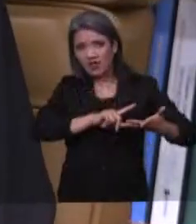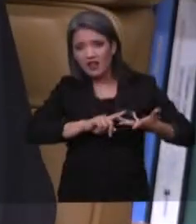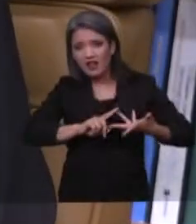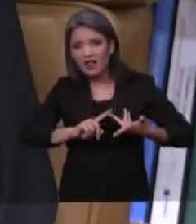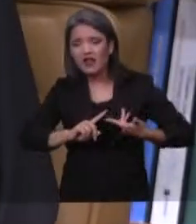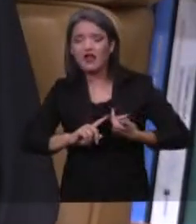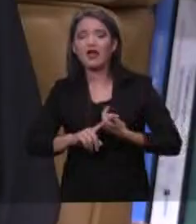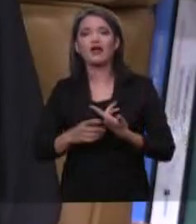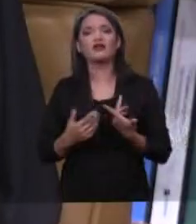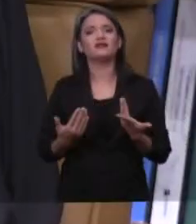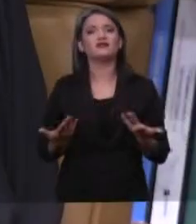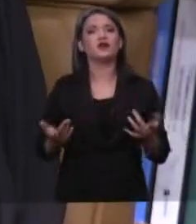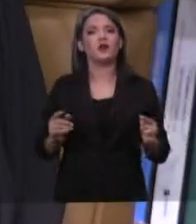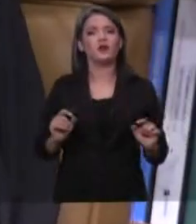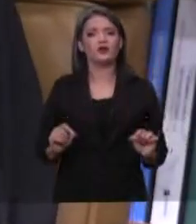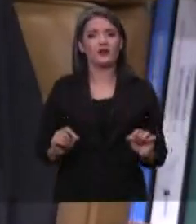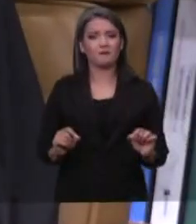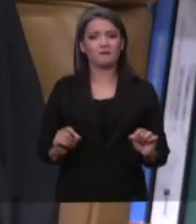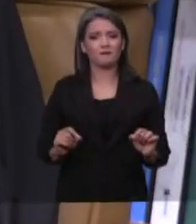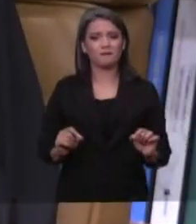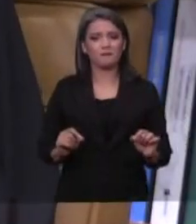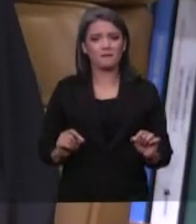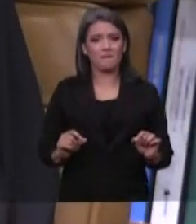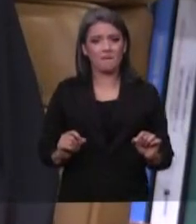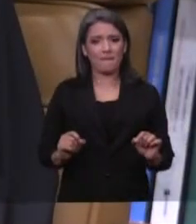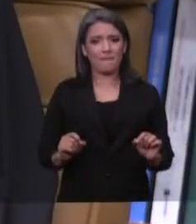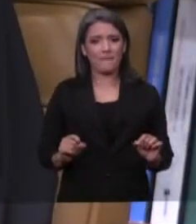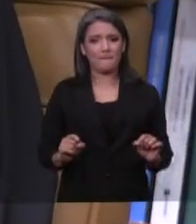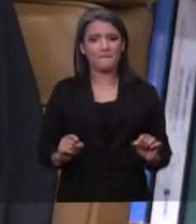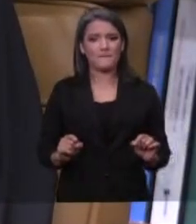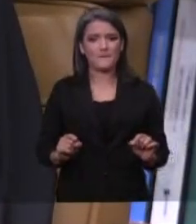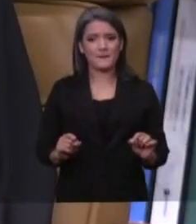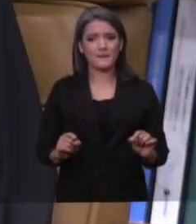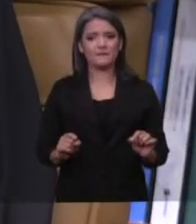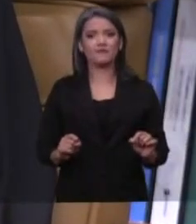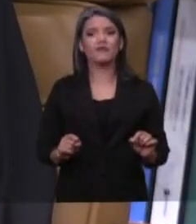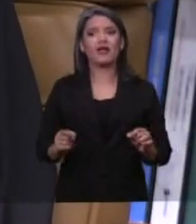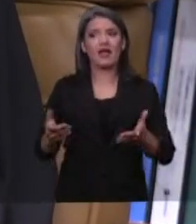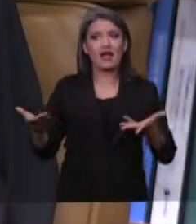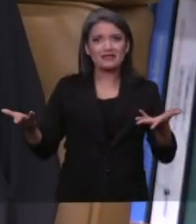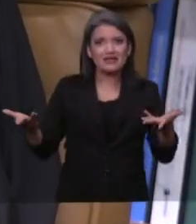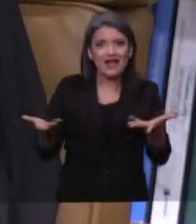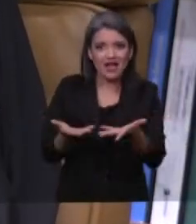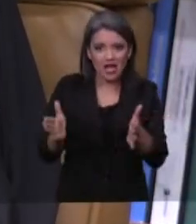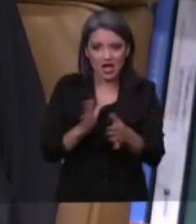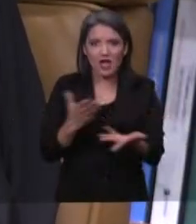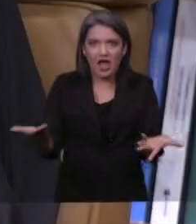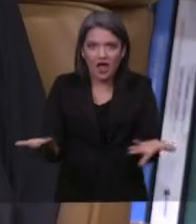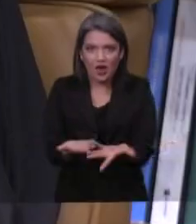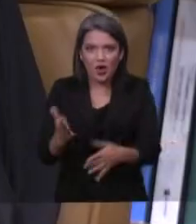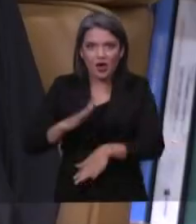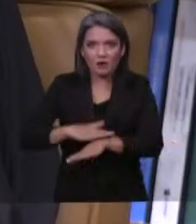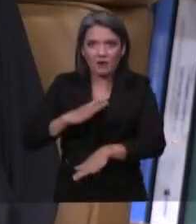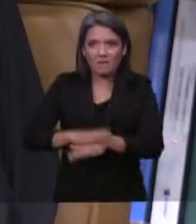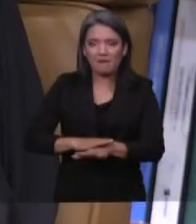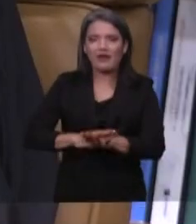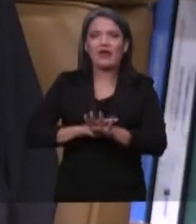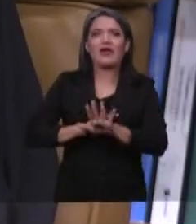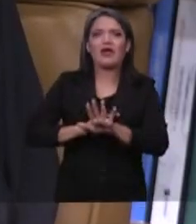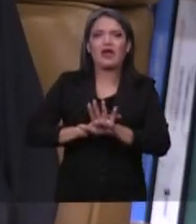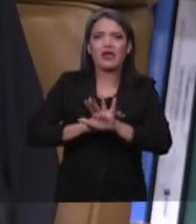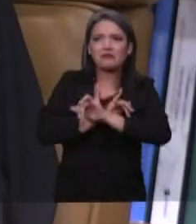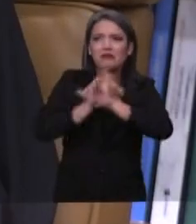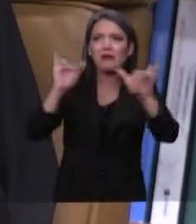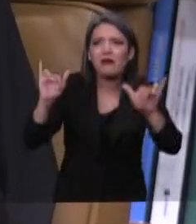impossível lidar com esse contexto de tentativa de golpe e de pregação de volta a um regime militar